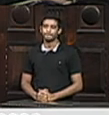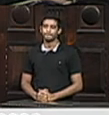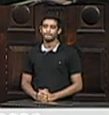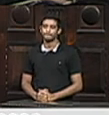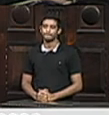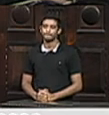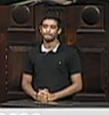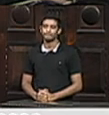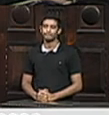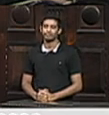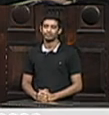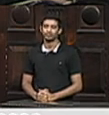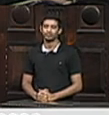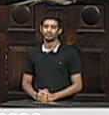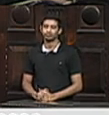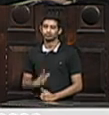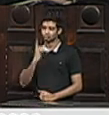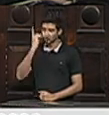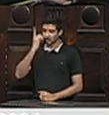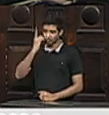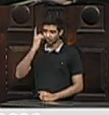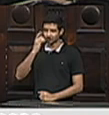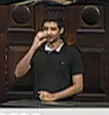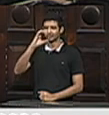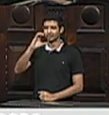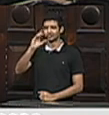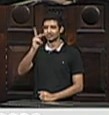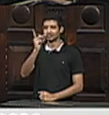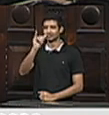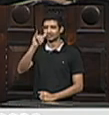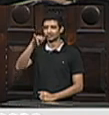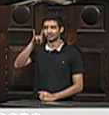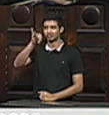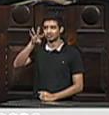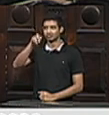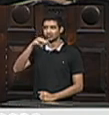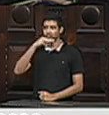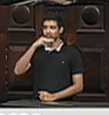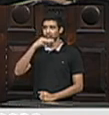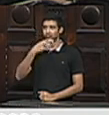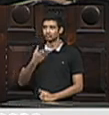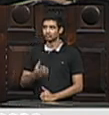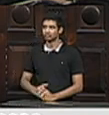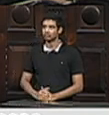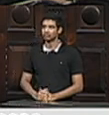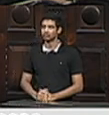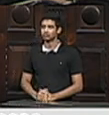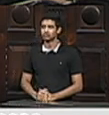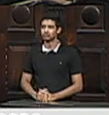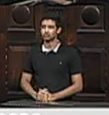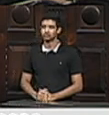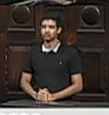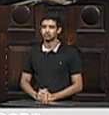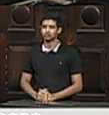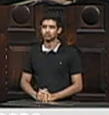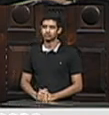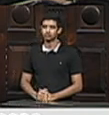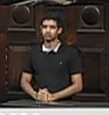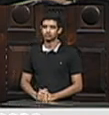projeto só está assinado pelo chefe do Poder Executivo. falta o autógrafo